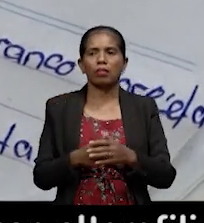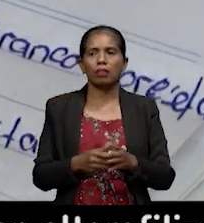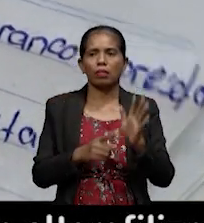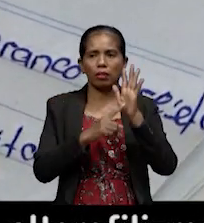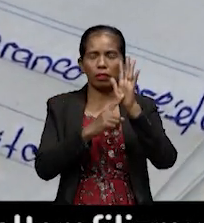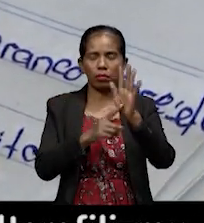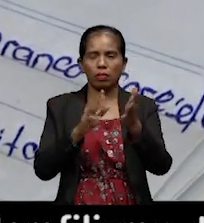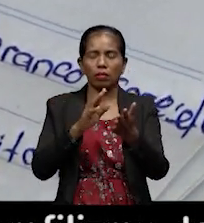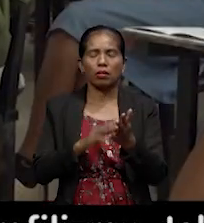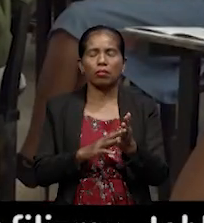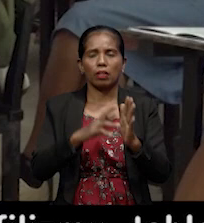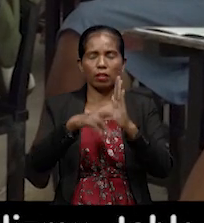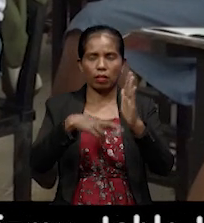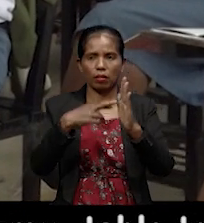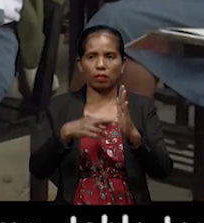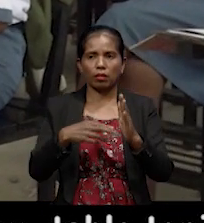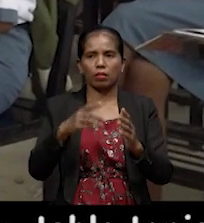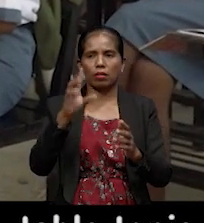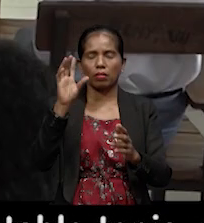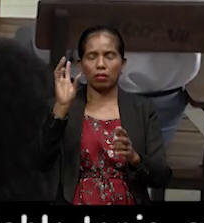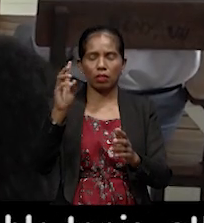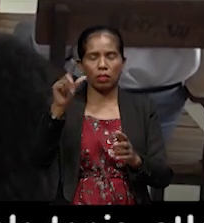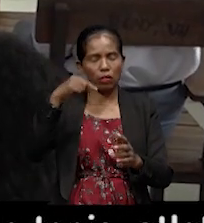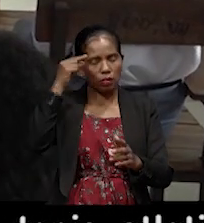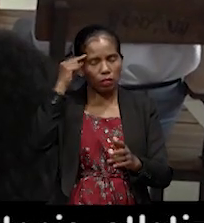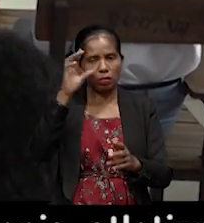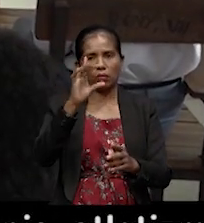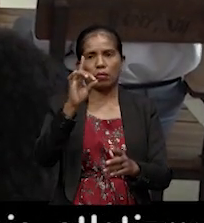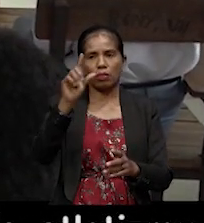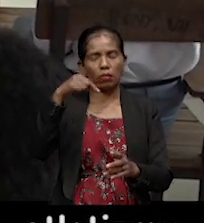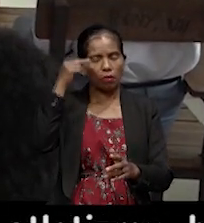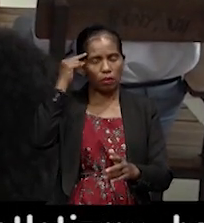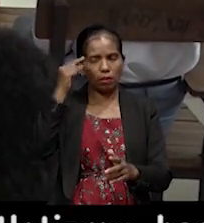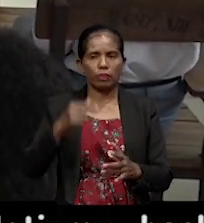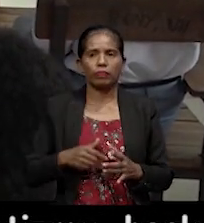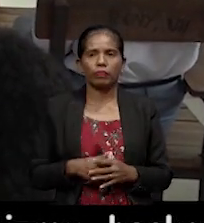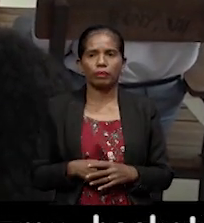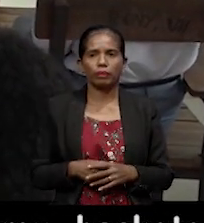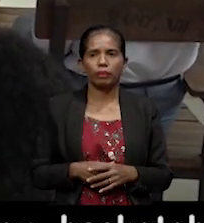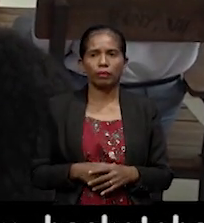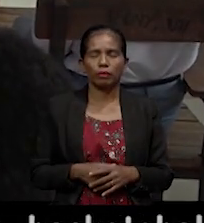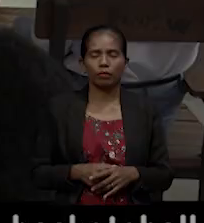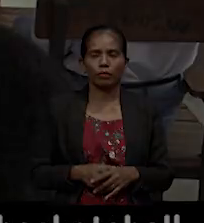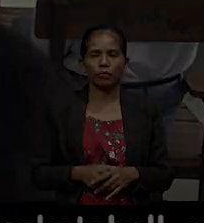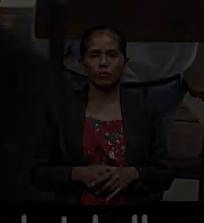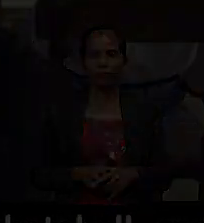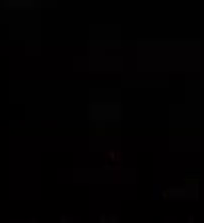né? Hahu é quinto governo constitucional, to oitavo governo constitucional. Almeida dos Santos, Elugaio, Jamen.